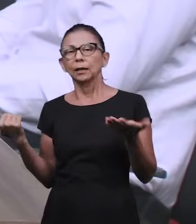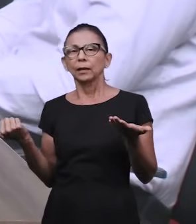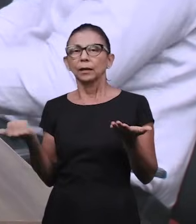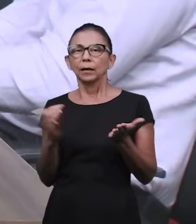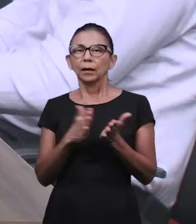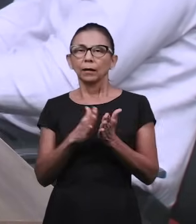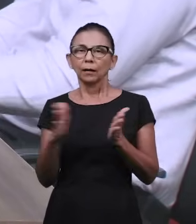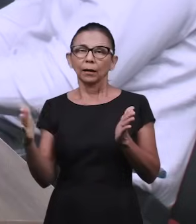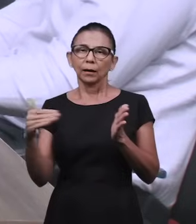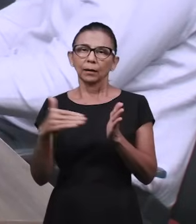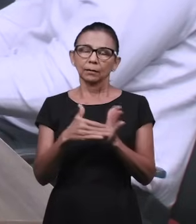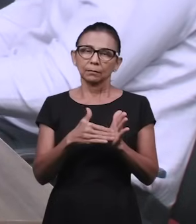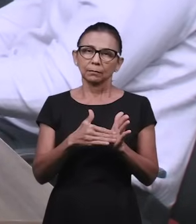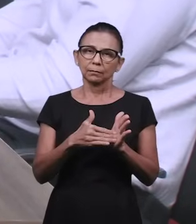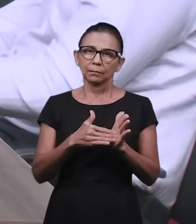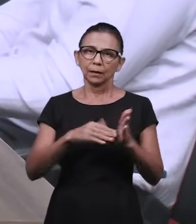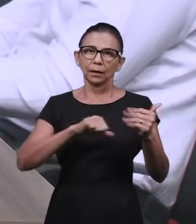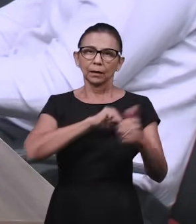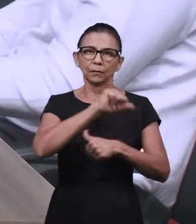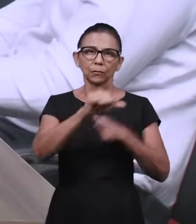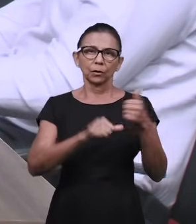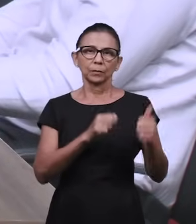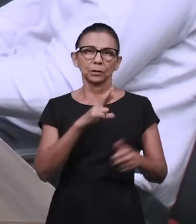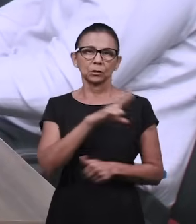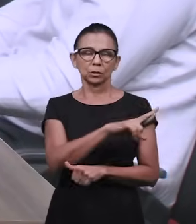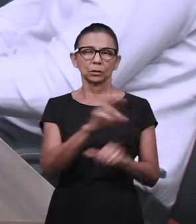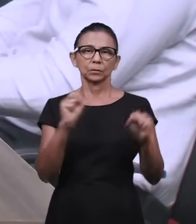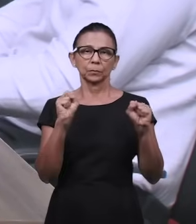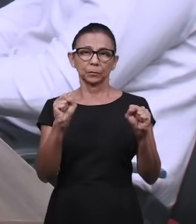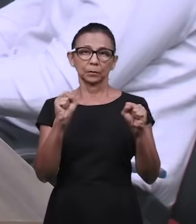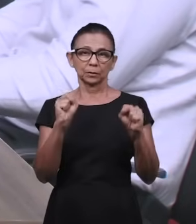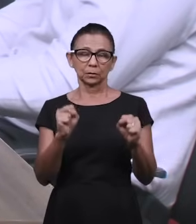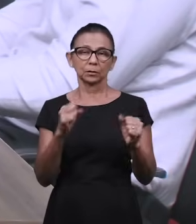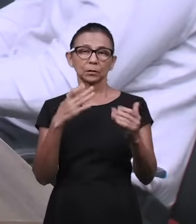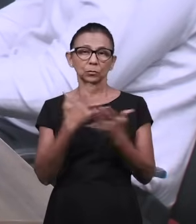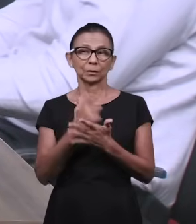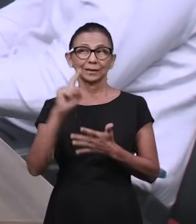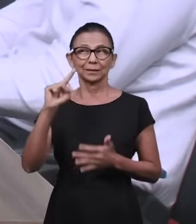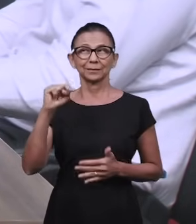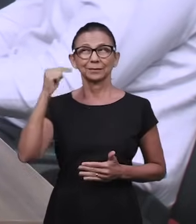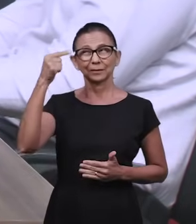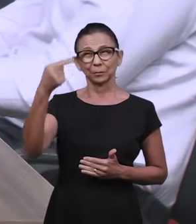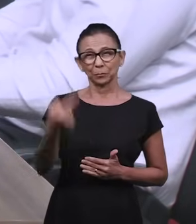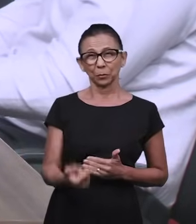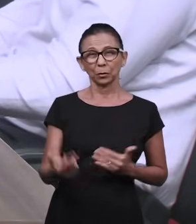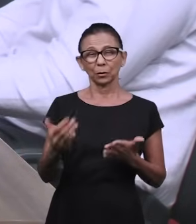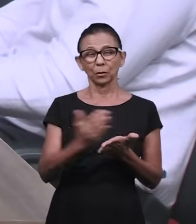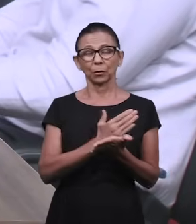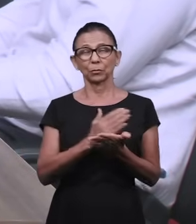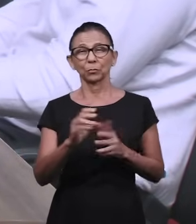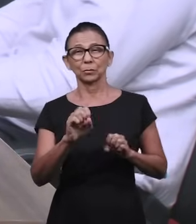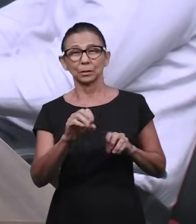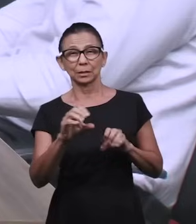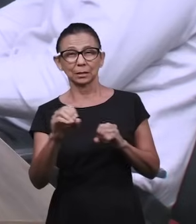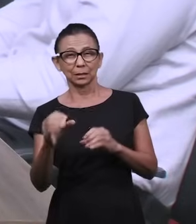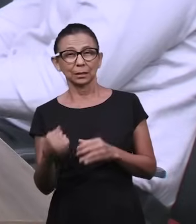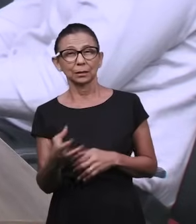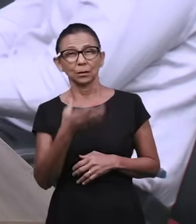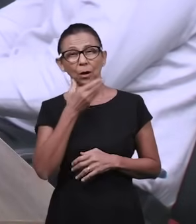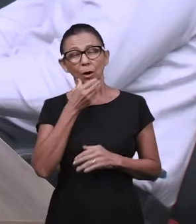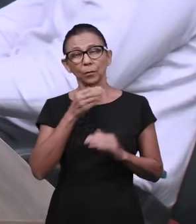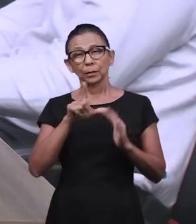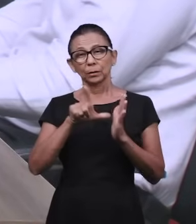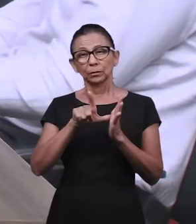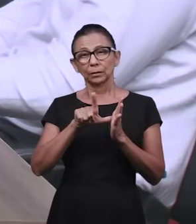Protestante, e que nós tivemos ali também, após a Reforma, alguns ensinamentos de Lutero,